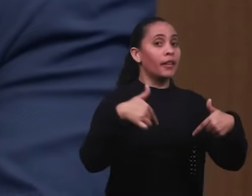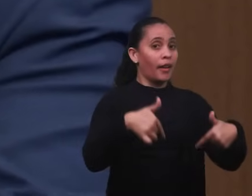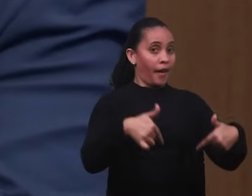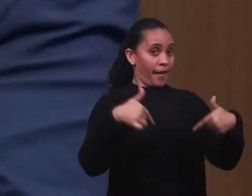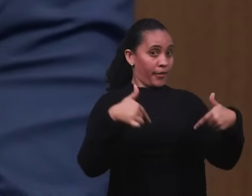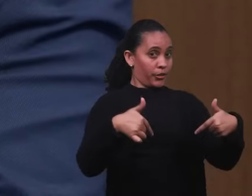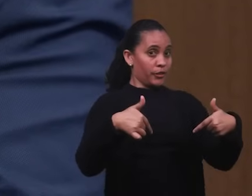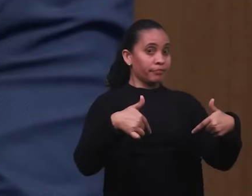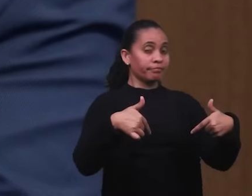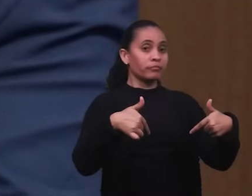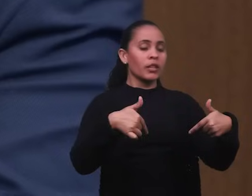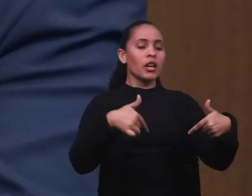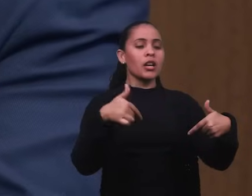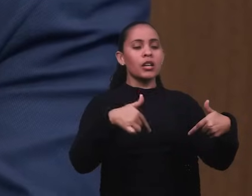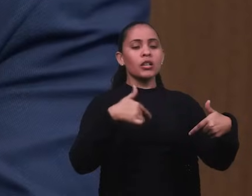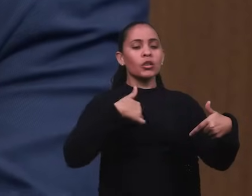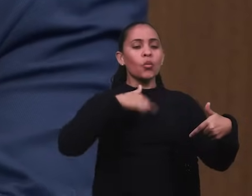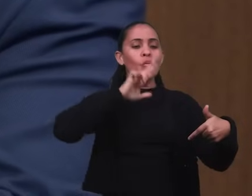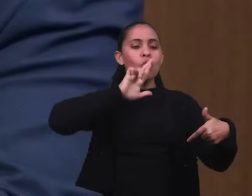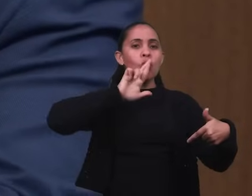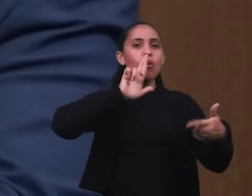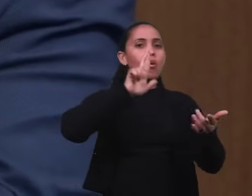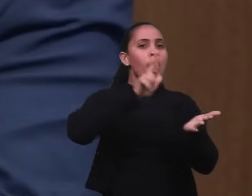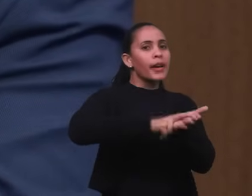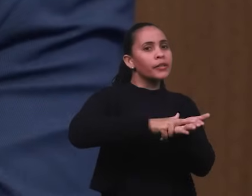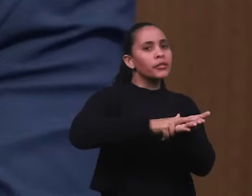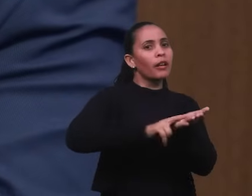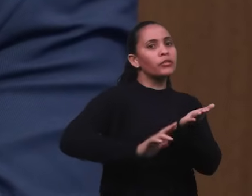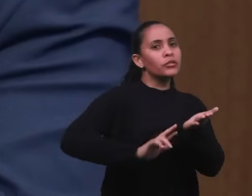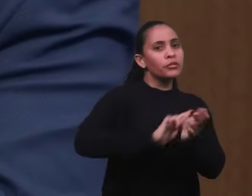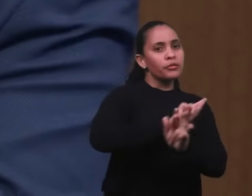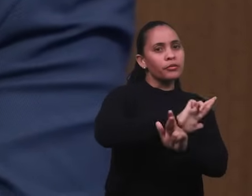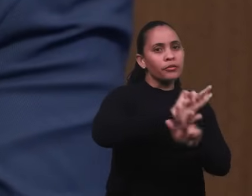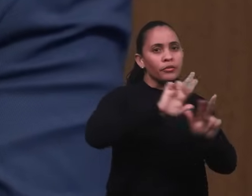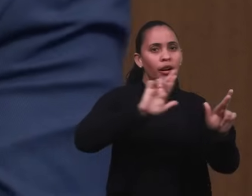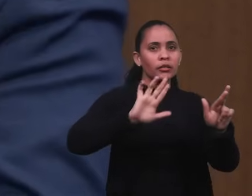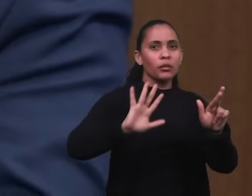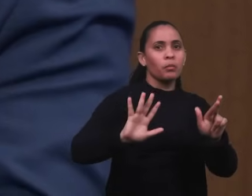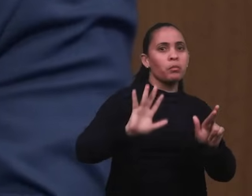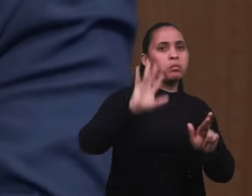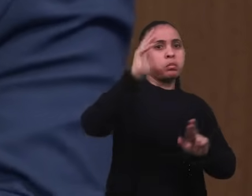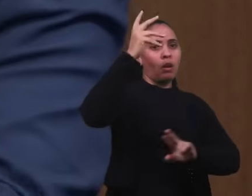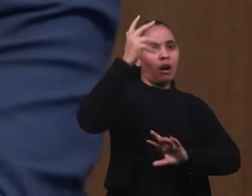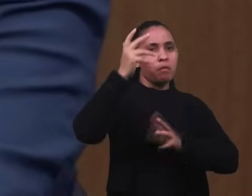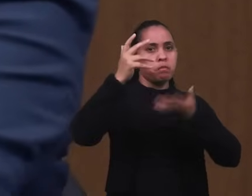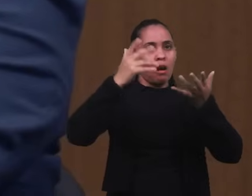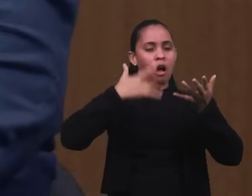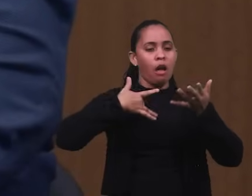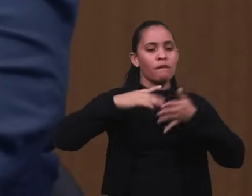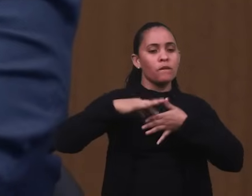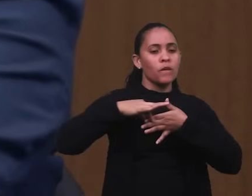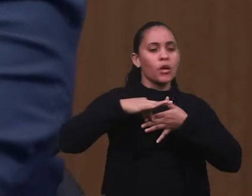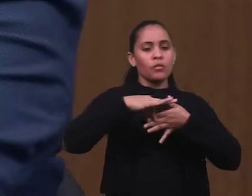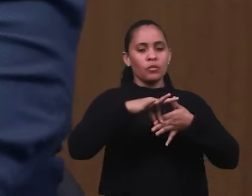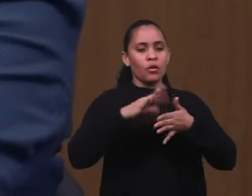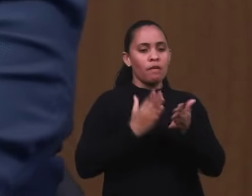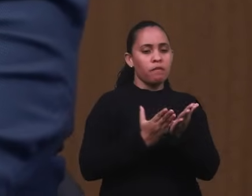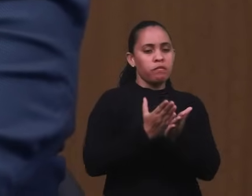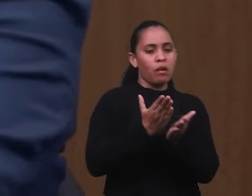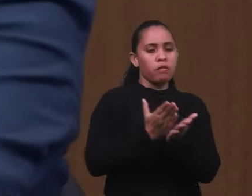como resultado de uma série de eventos e fatos que ele é levado a fazer